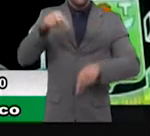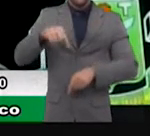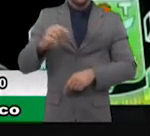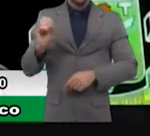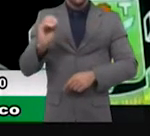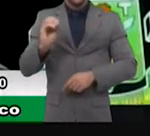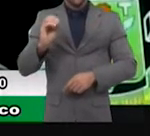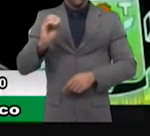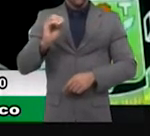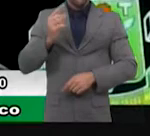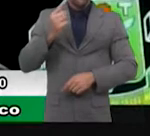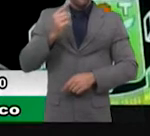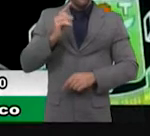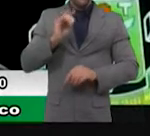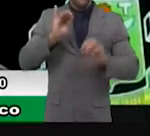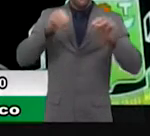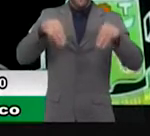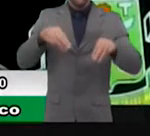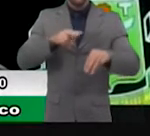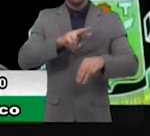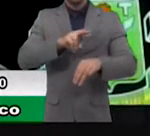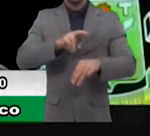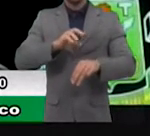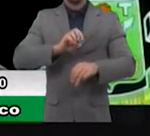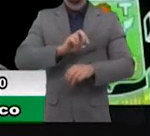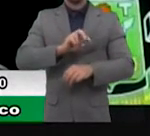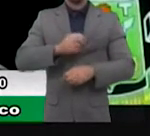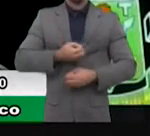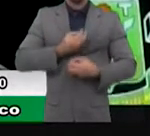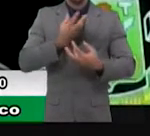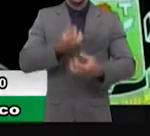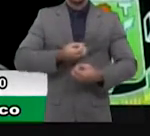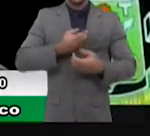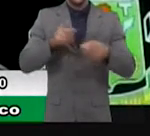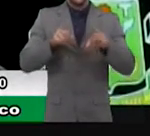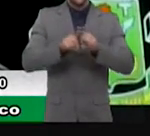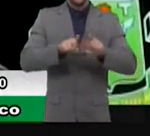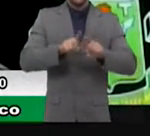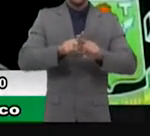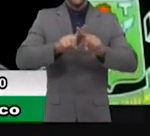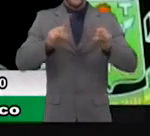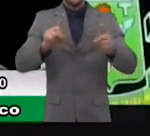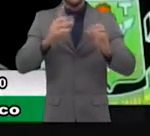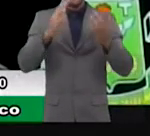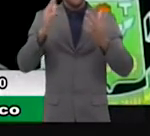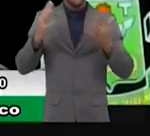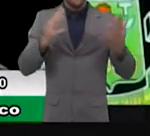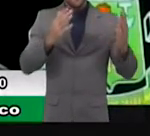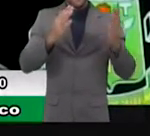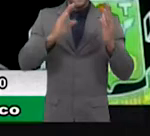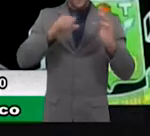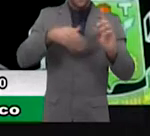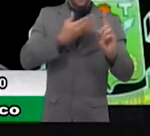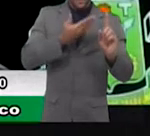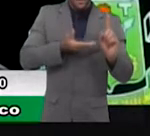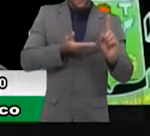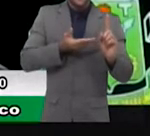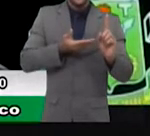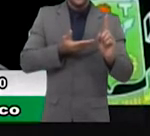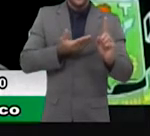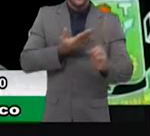fala também referente ao vereador Ni, mas parabenizar Vossa Excelência pela homenagem que prestou ao nosso